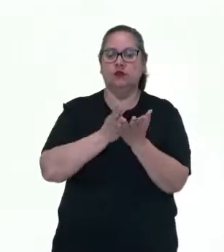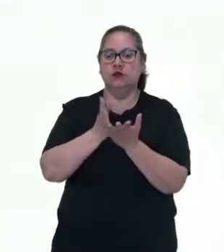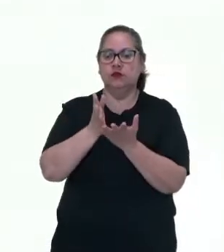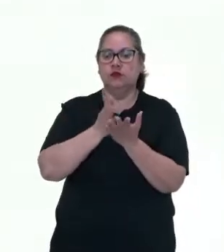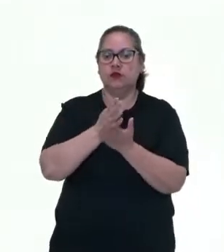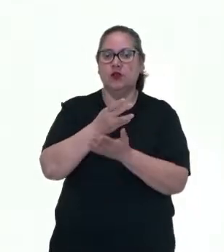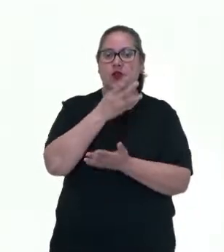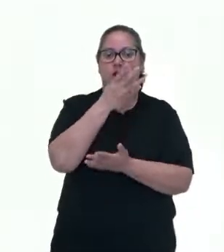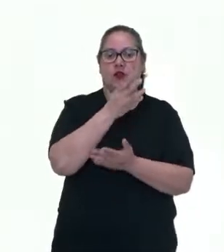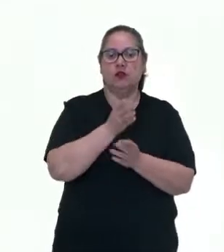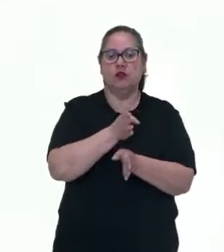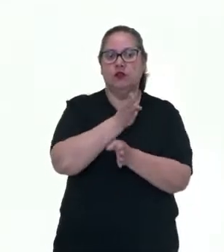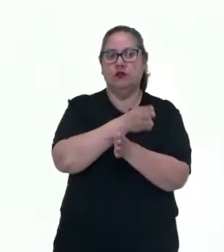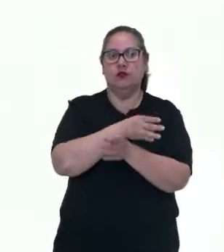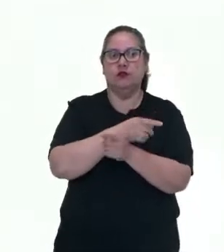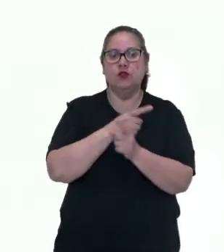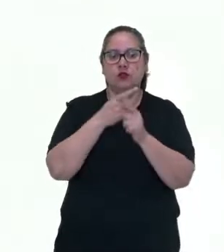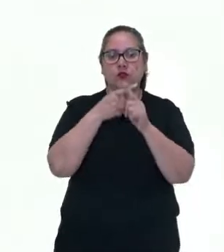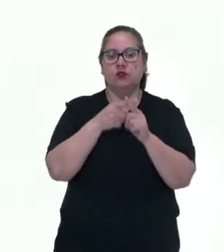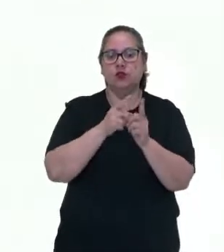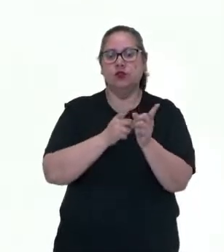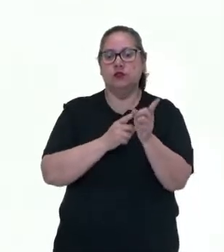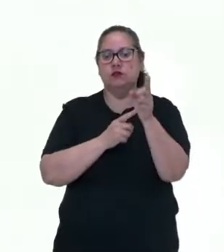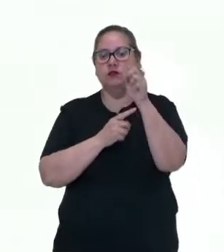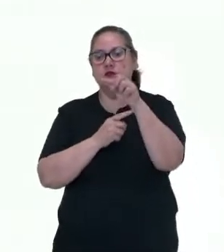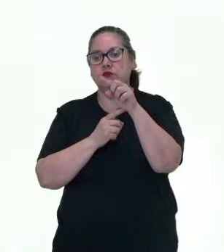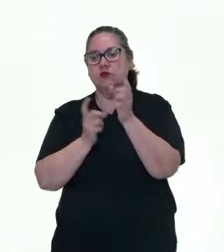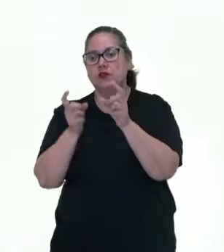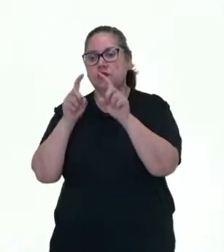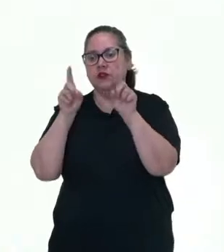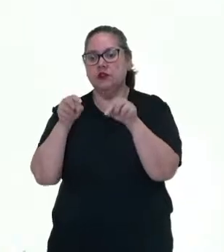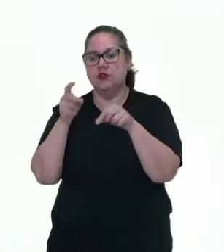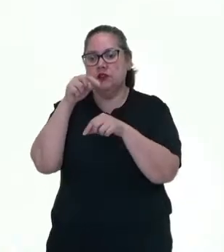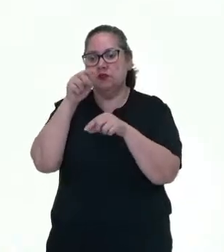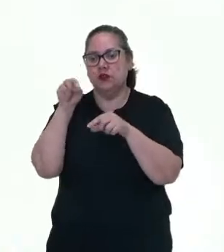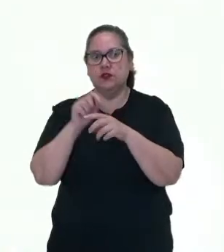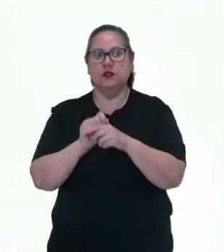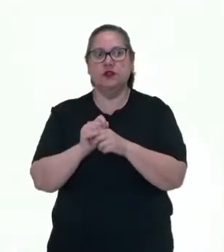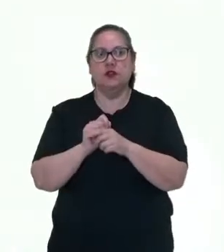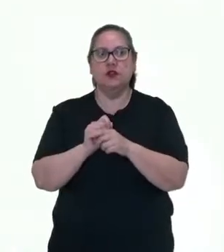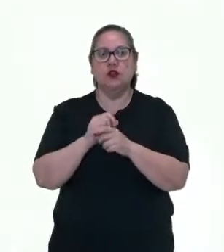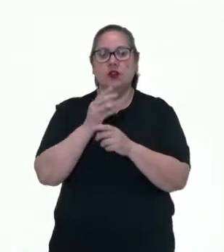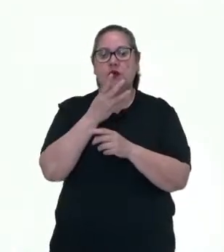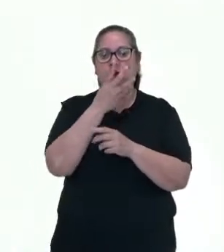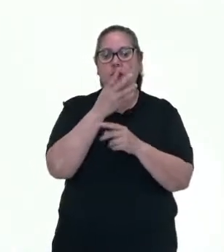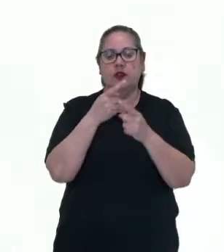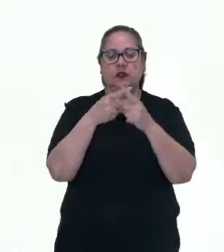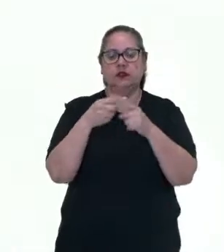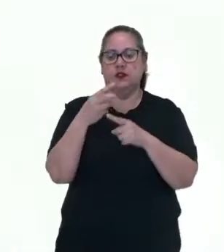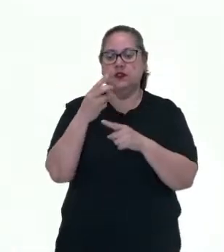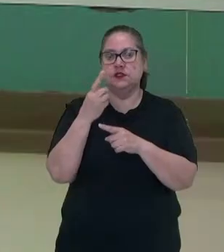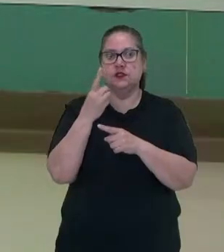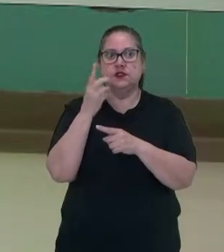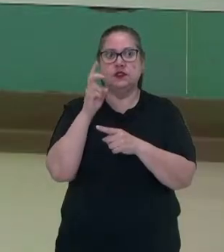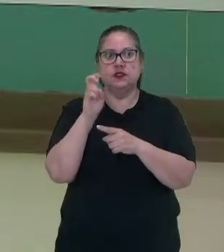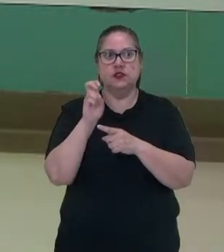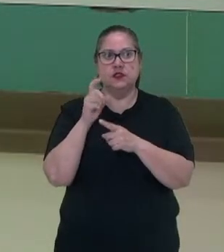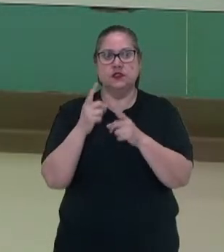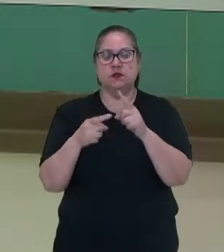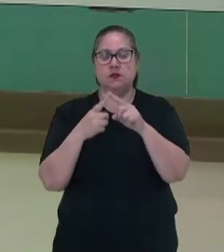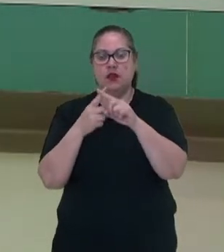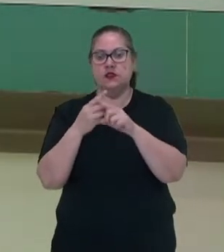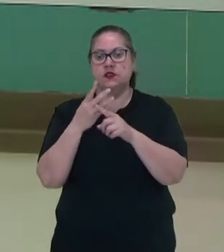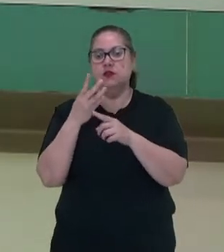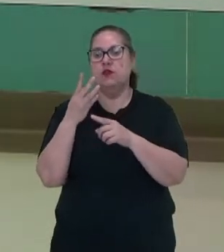o 4 está aqui fora, ele multiplica todo mundo que está lá dentro do parênteses. Então, vai ficar 4 vezes 15